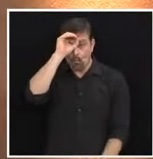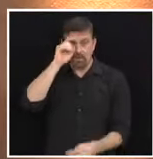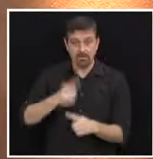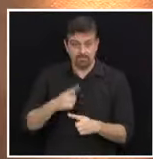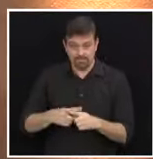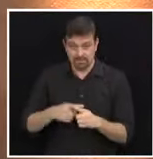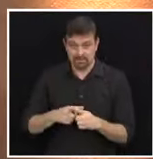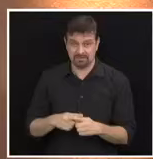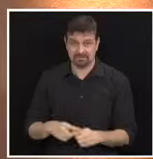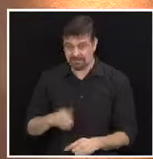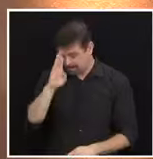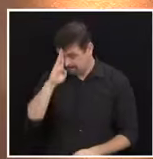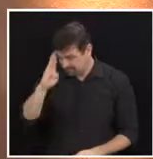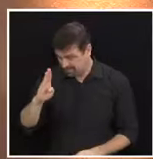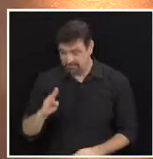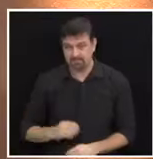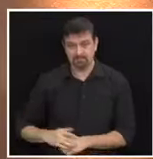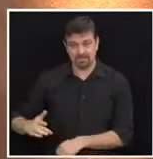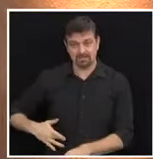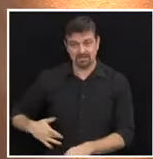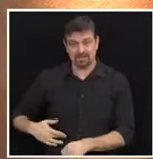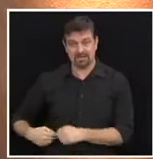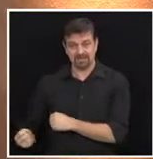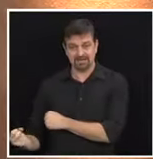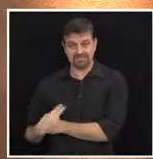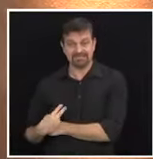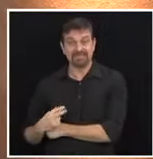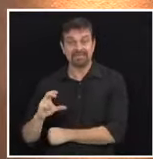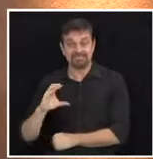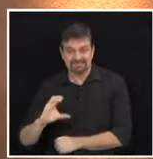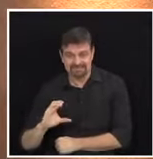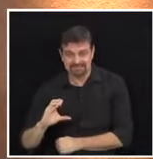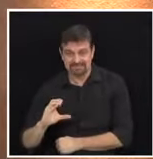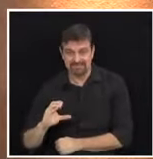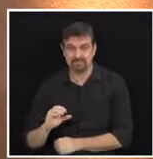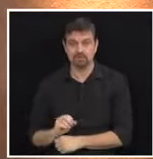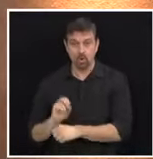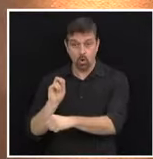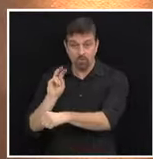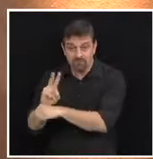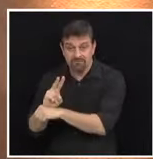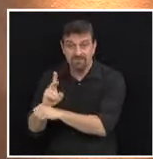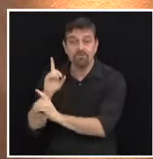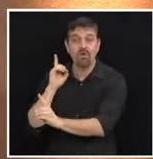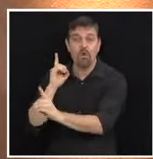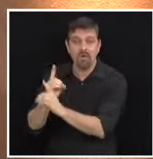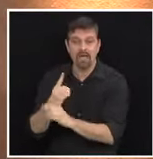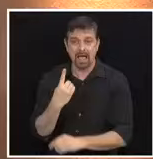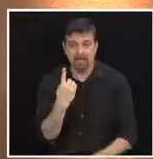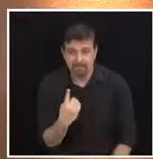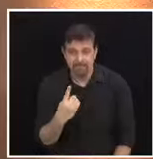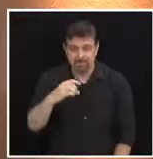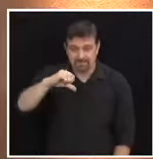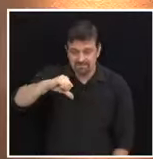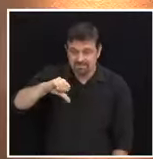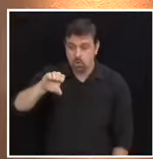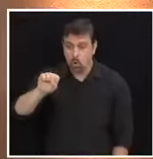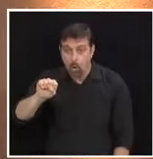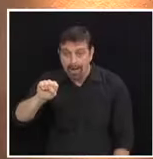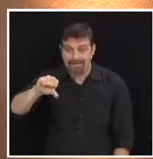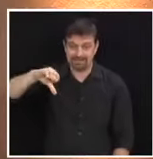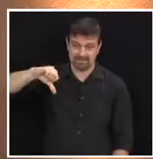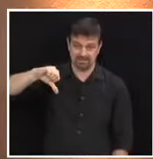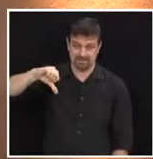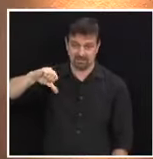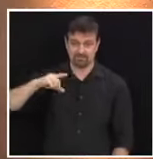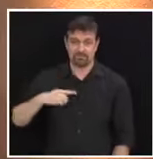essas hepatites, principalmente a hepatite C, o vírus foi descoberto em 1989. Os